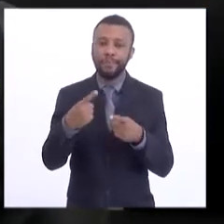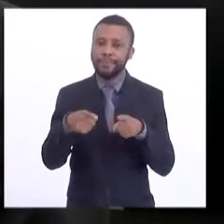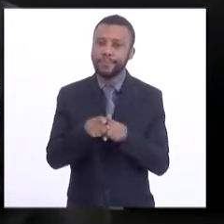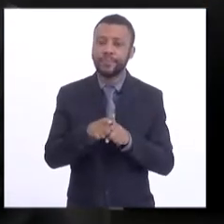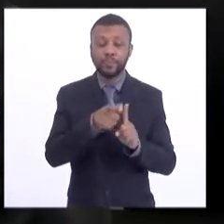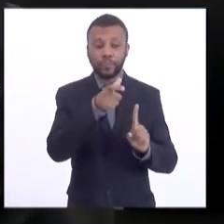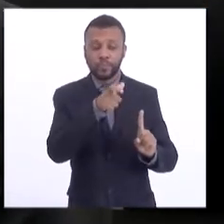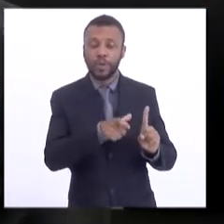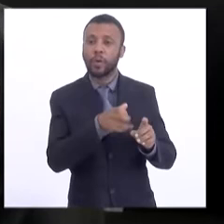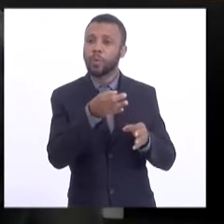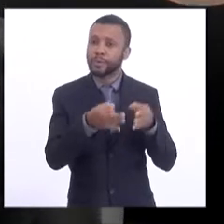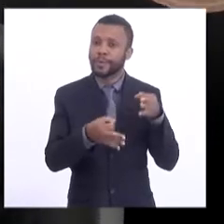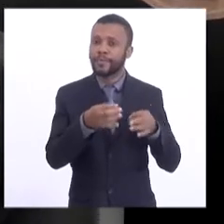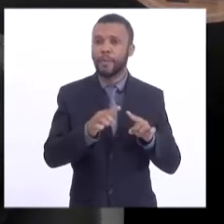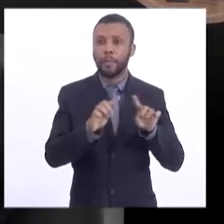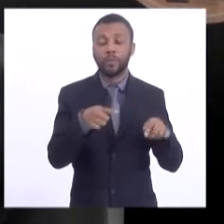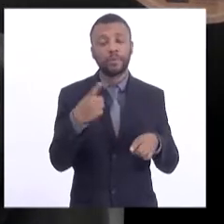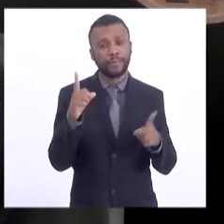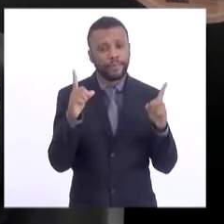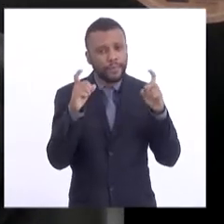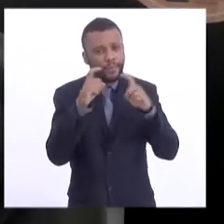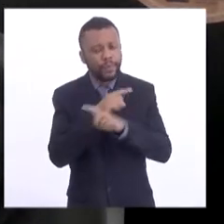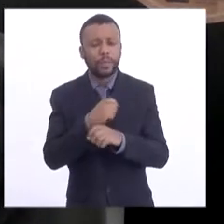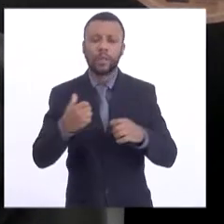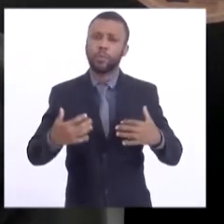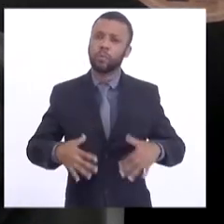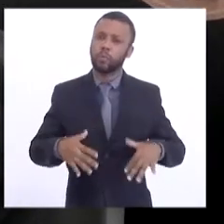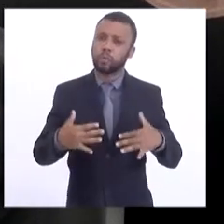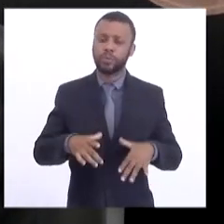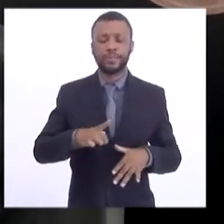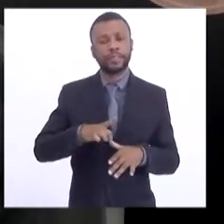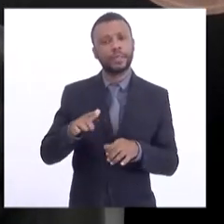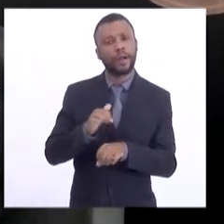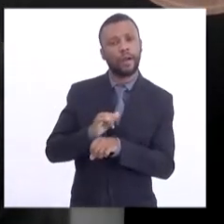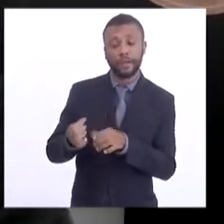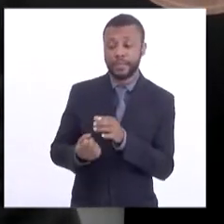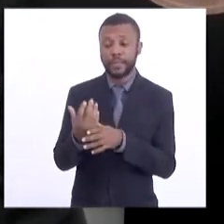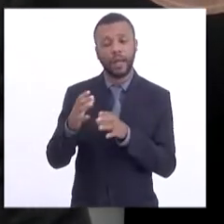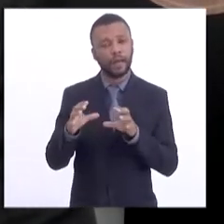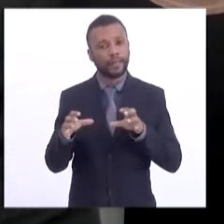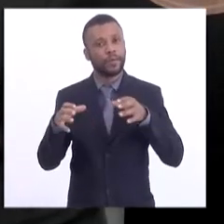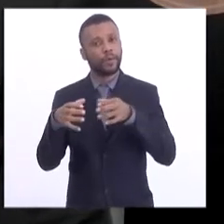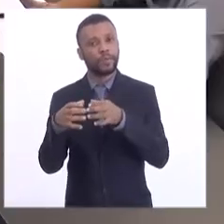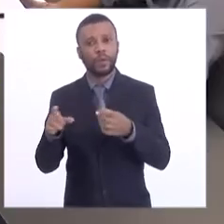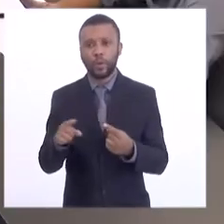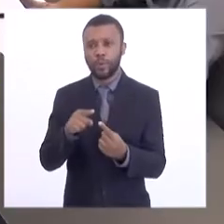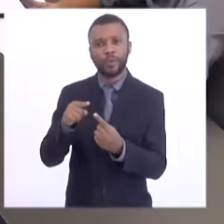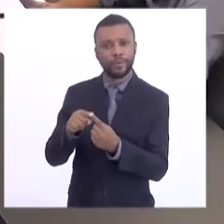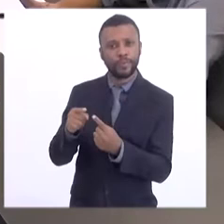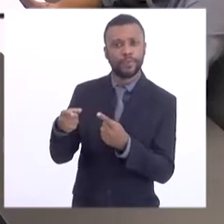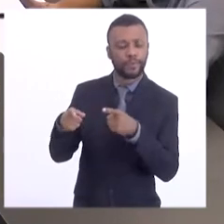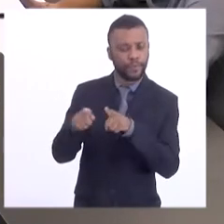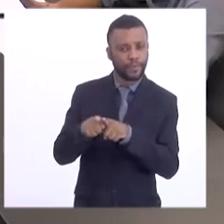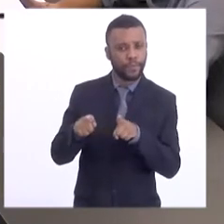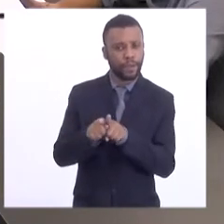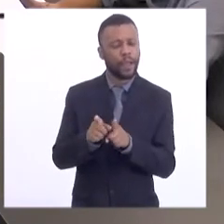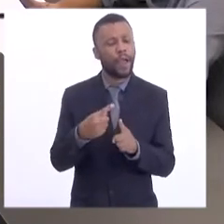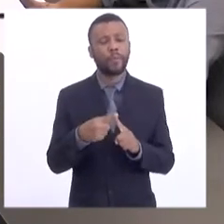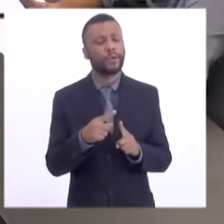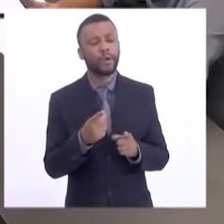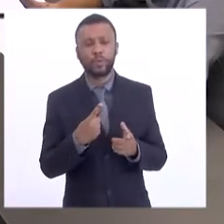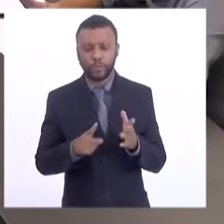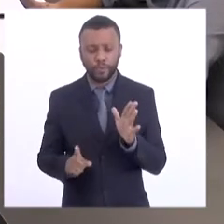público que a gente tem uma dificuldade nos órgãos a formação de comissões também olha só eu tô perguntando